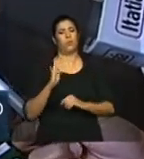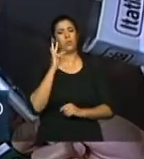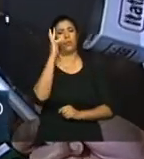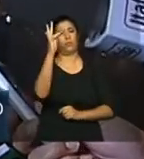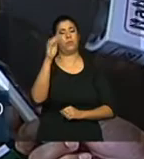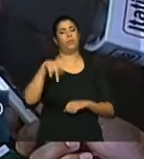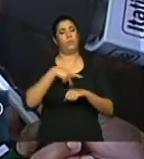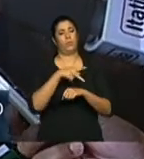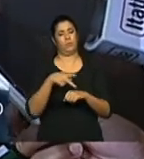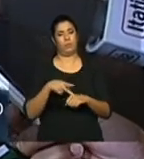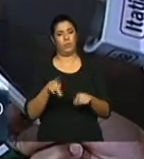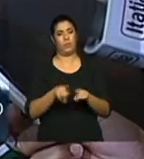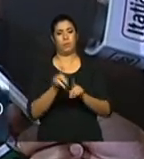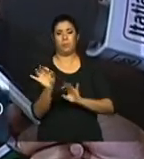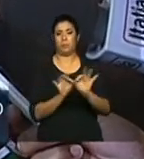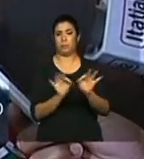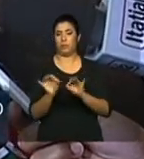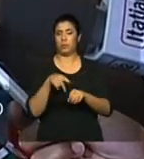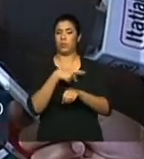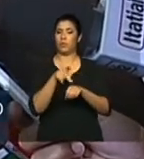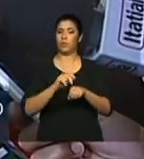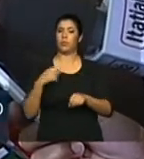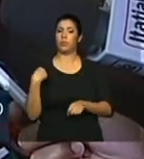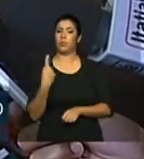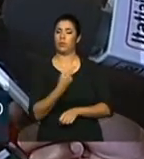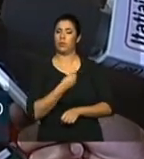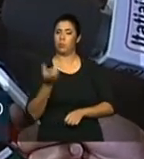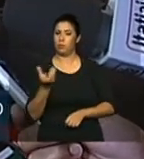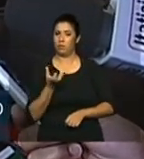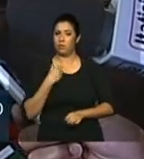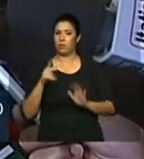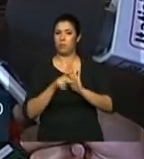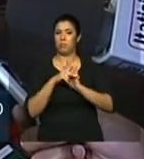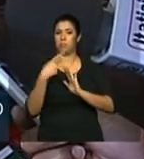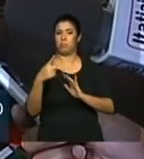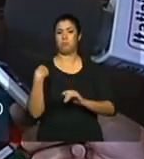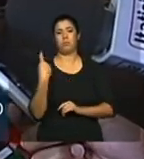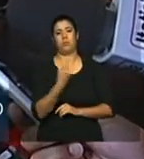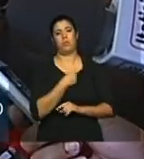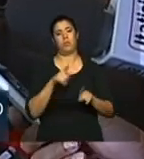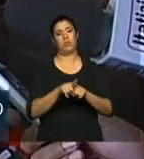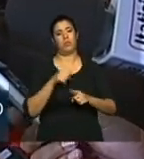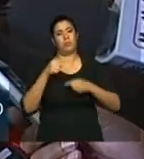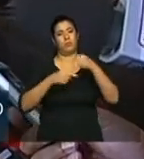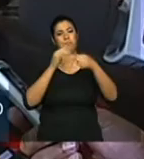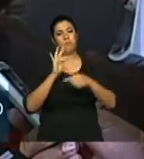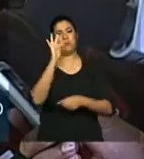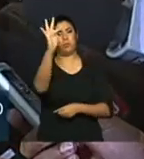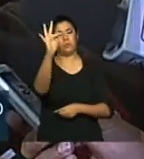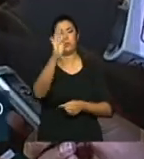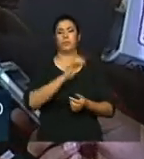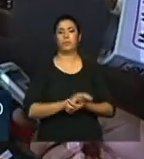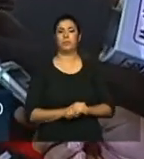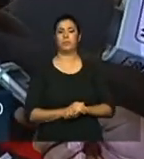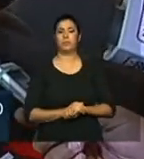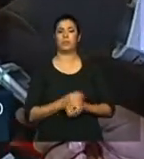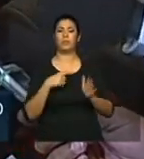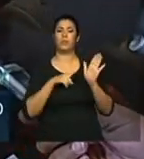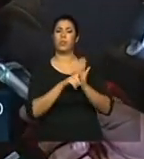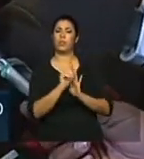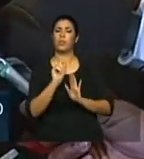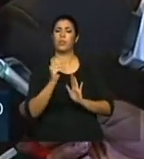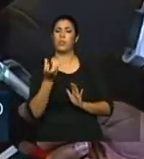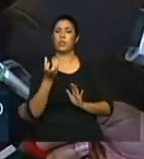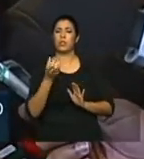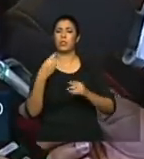do nosso país e ao projeto de nação que nós queremos para nós e para as gerações futuras. Você pretende discutir com a senadora Cátia Abreu essa